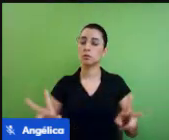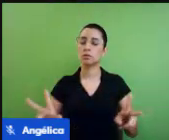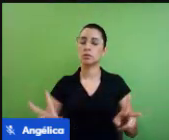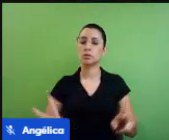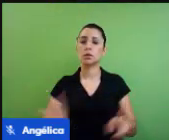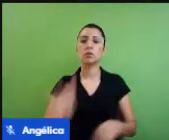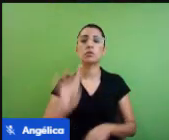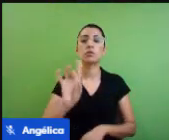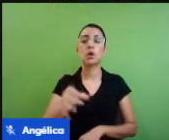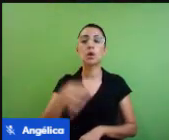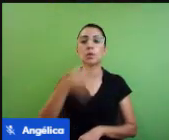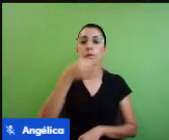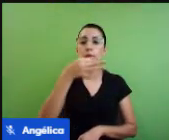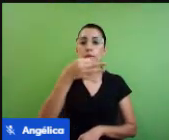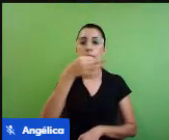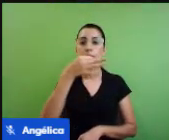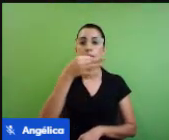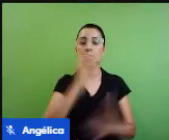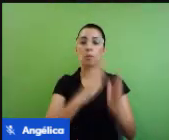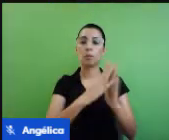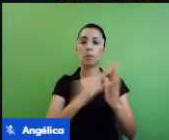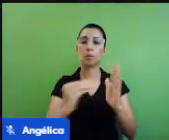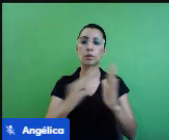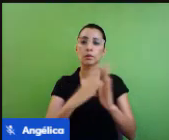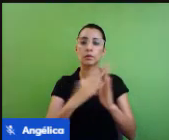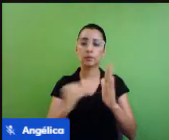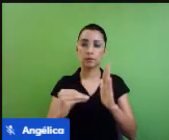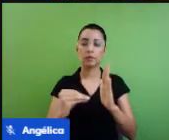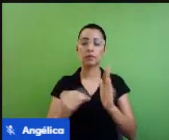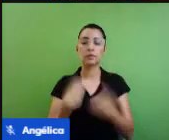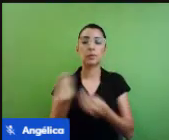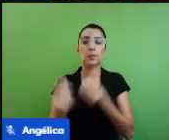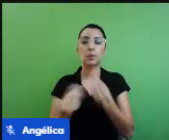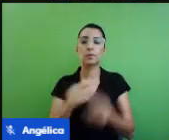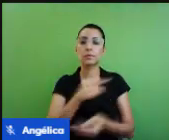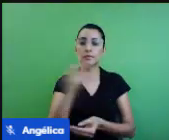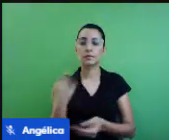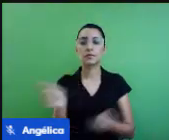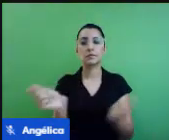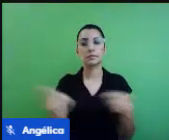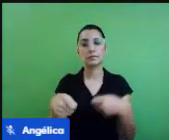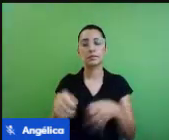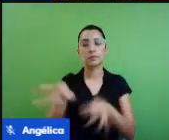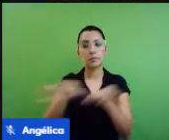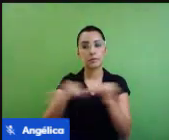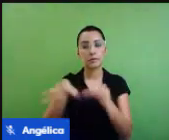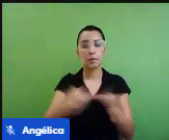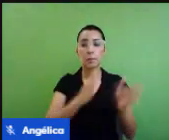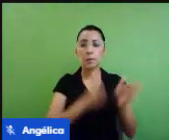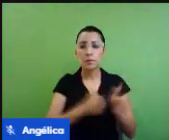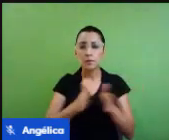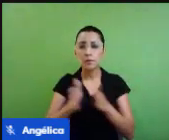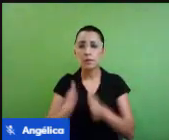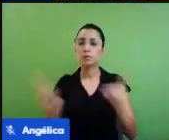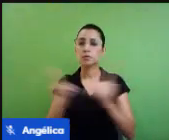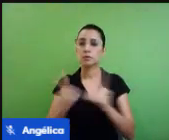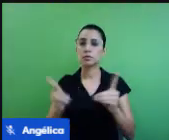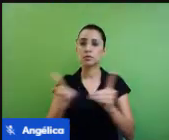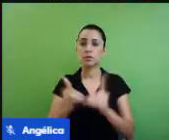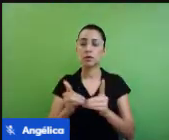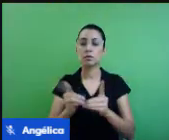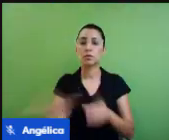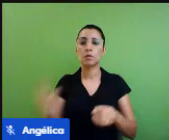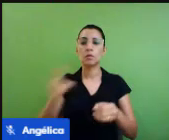uma sugestão, um modelo de como você pode elaborar uma sequência didática nesse retorno,